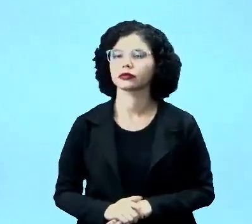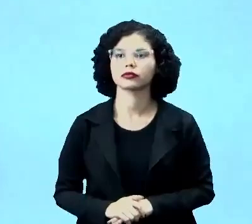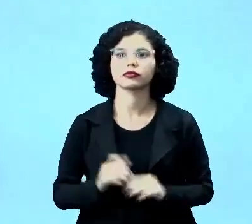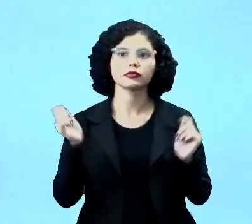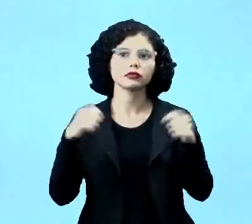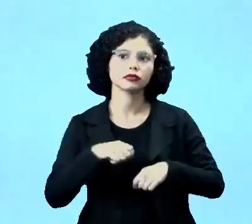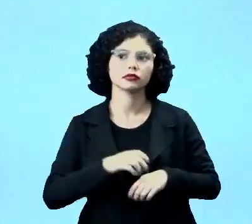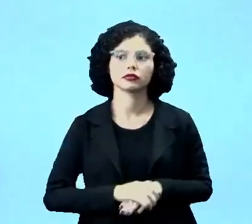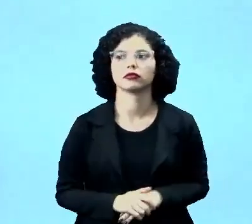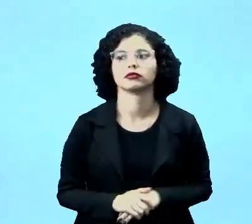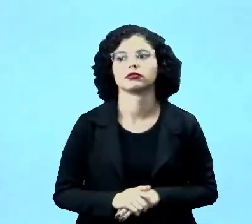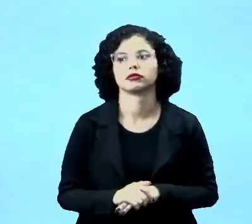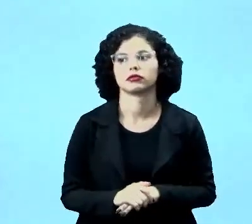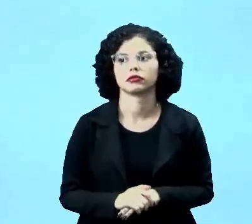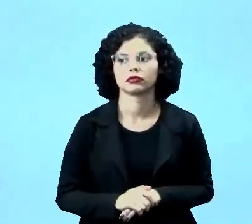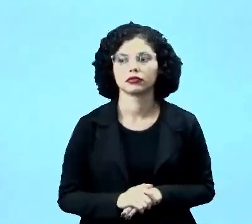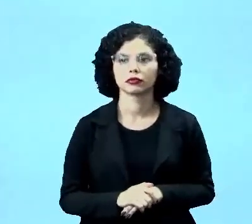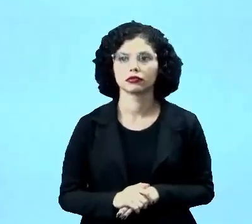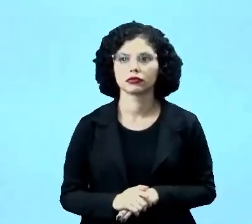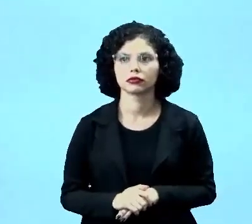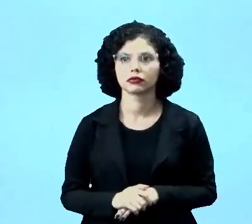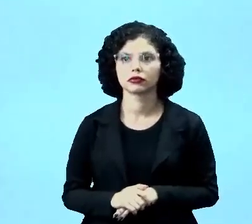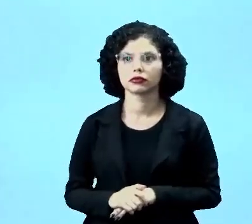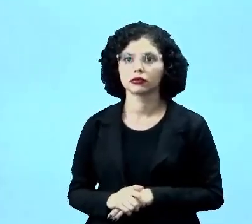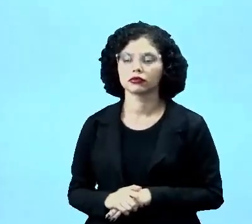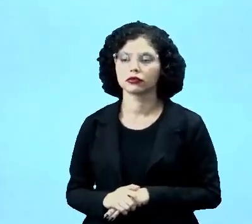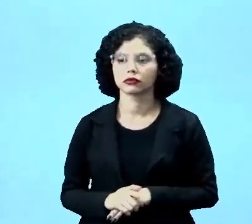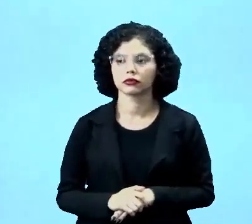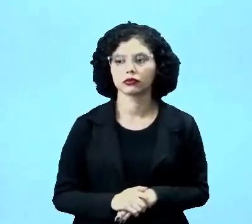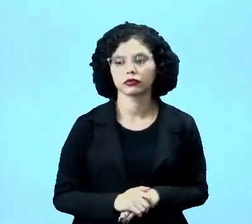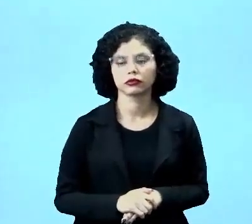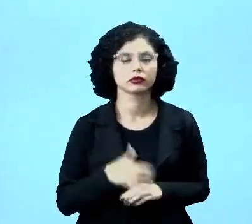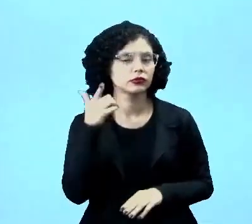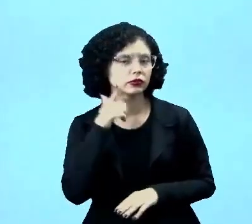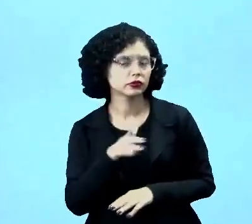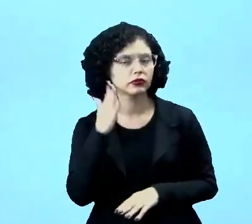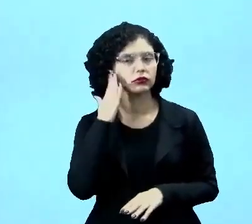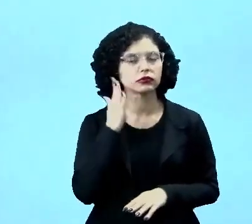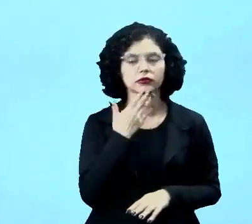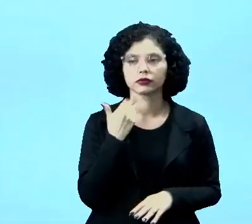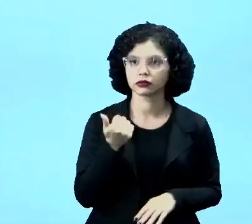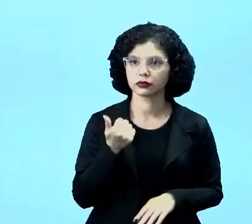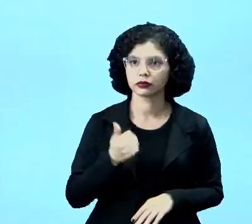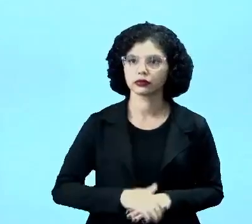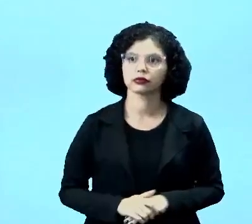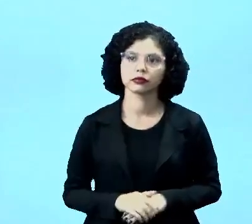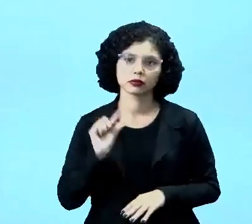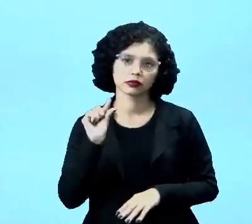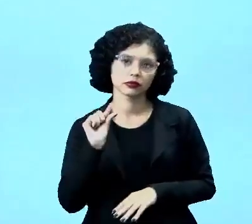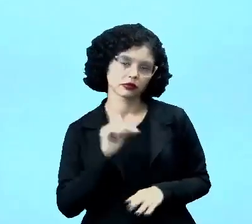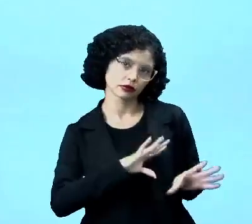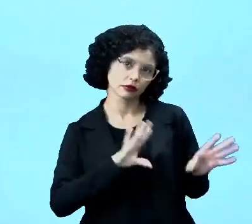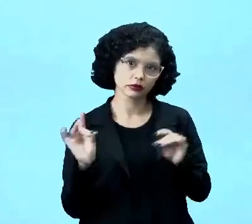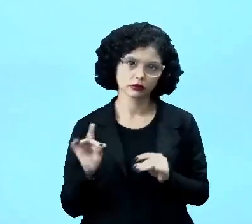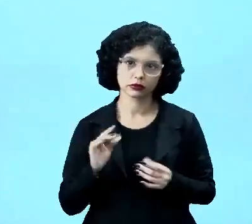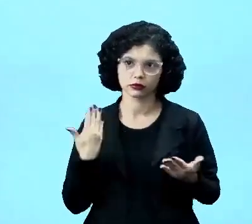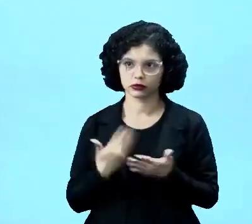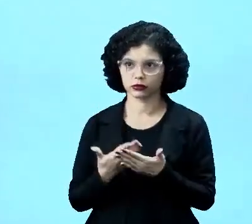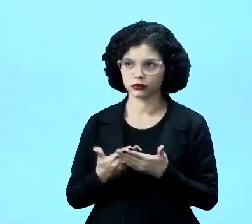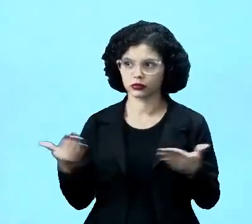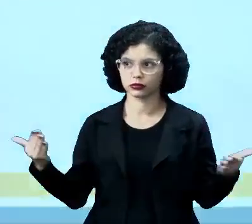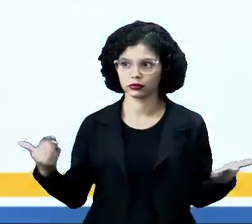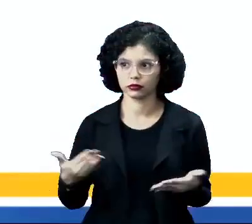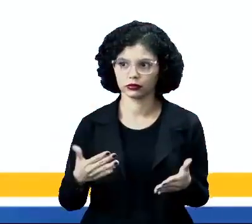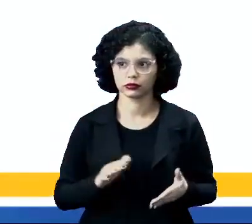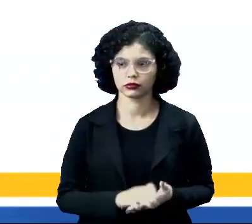pode possuir, tá? Então, vamos trabalhar agora essas questões para ver se vocês conseguiram entender um pouquinho do que eu trouxe para vocês na aula de